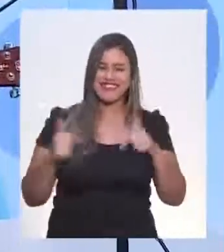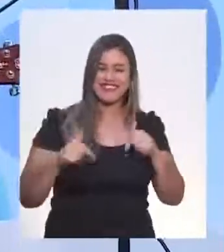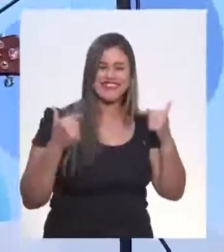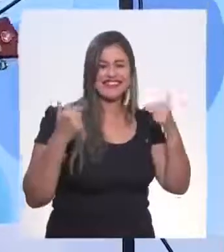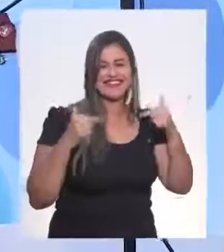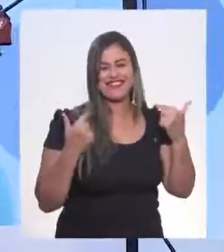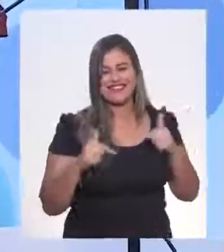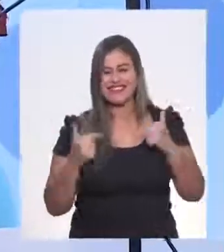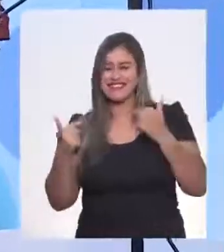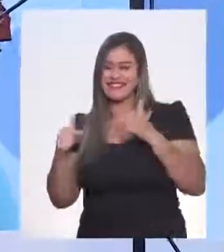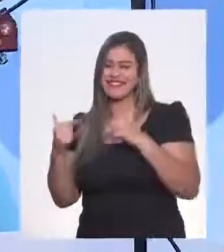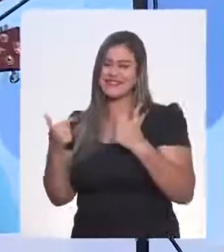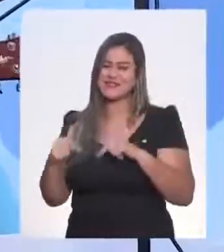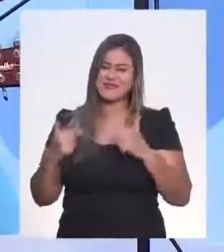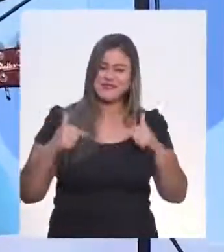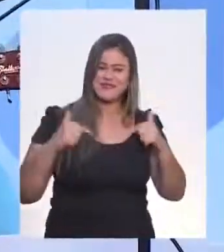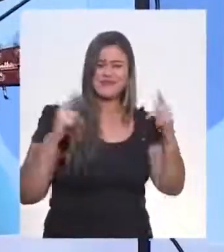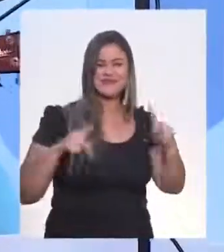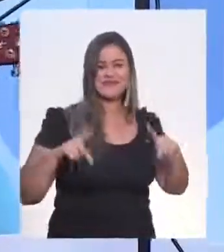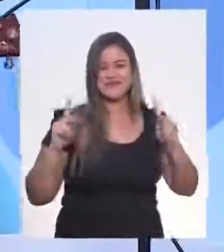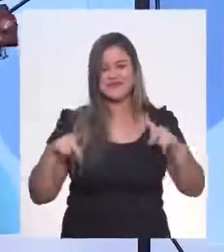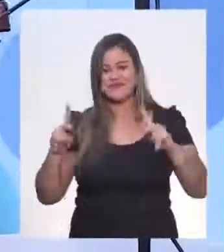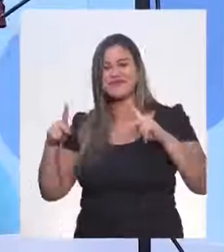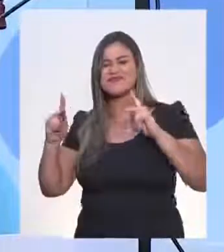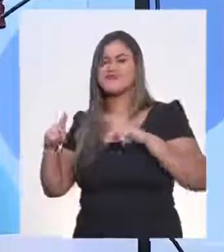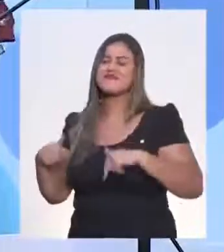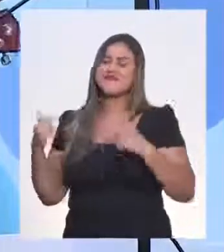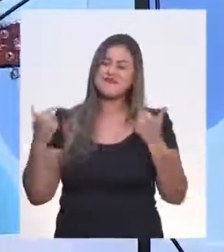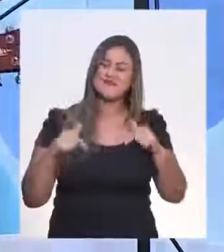rindo muito kkk